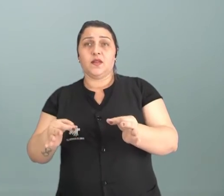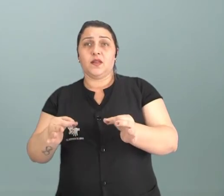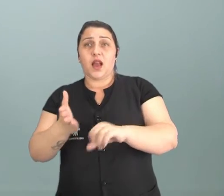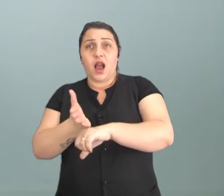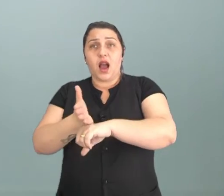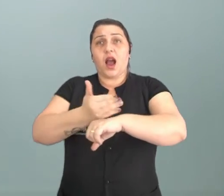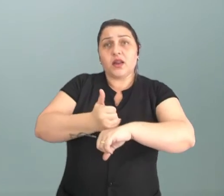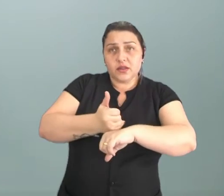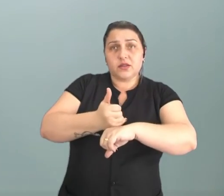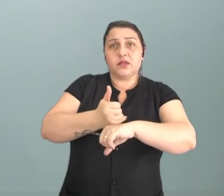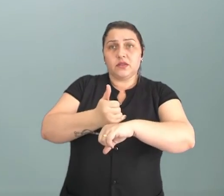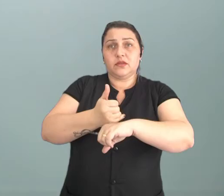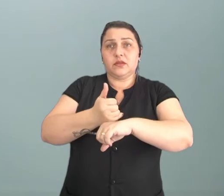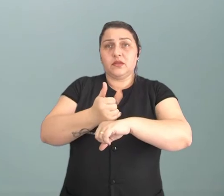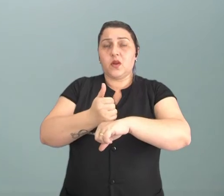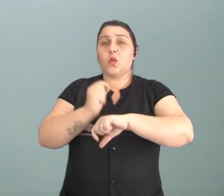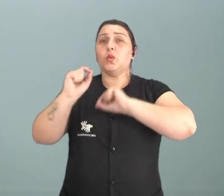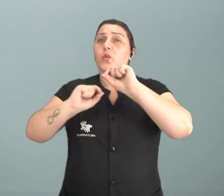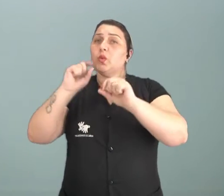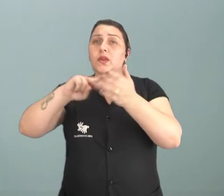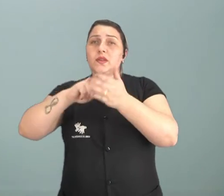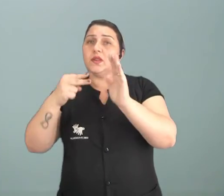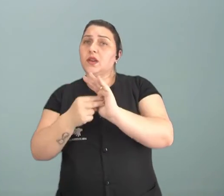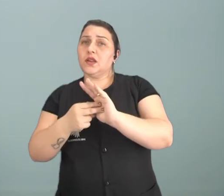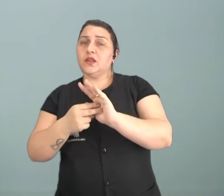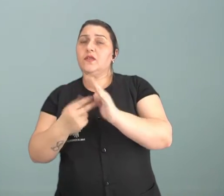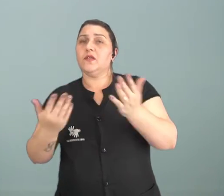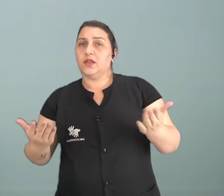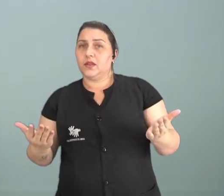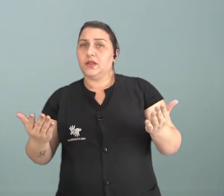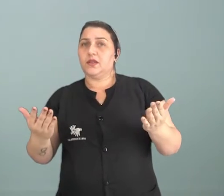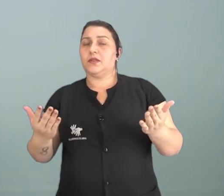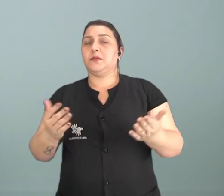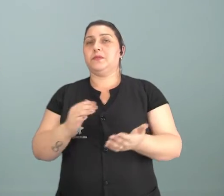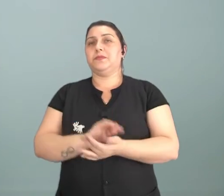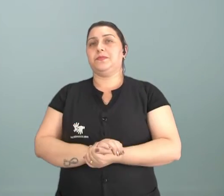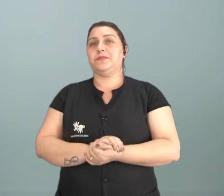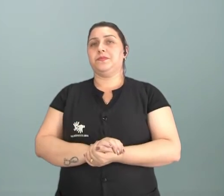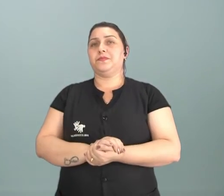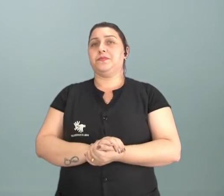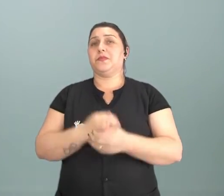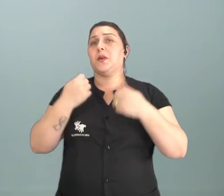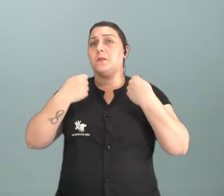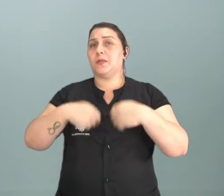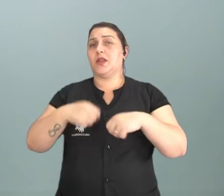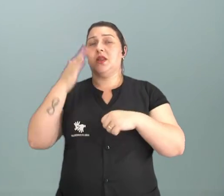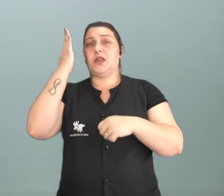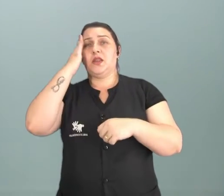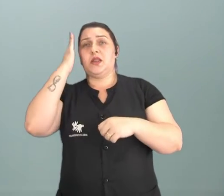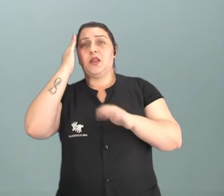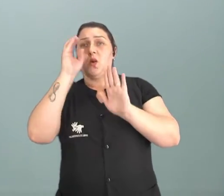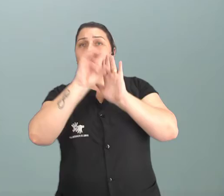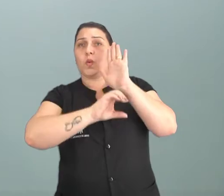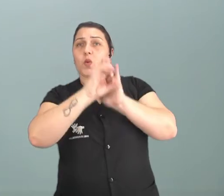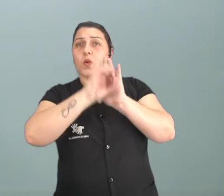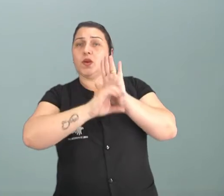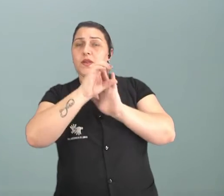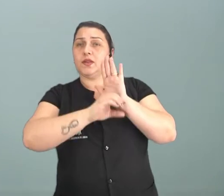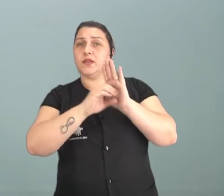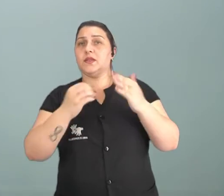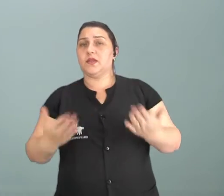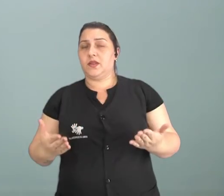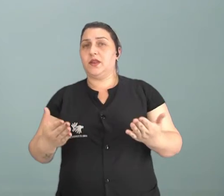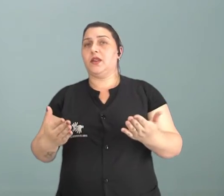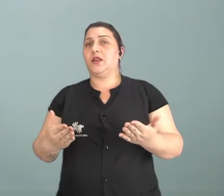ou seja, eu faço uma antecipação de algo que eu não conheço, talvez. Então, eu preciso entender o conceito para não fazer um